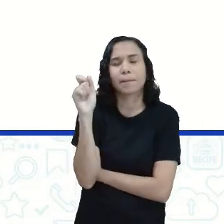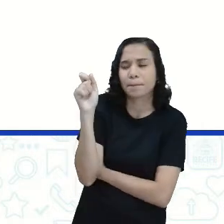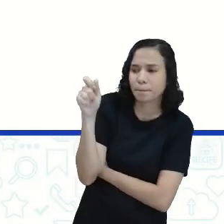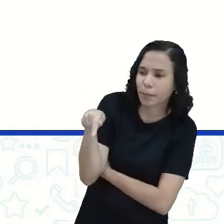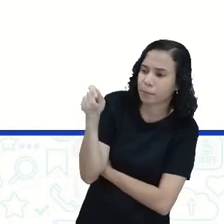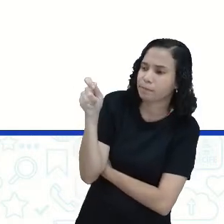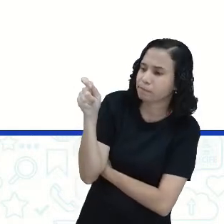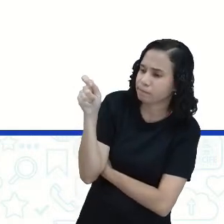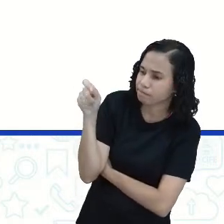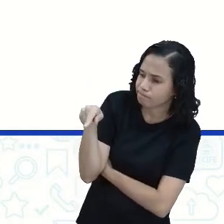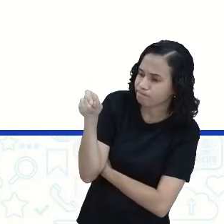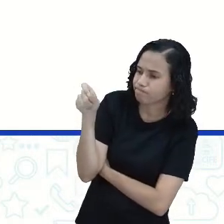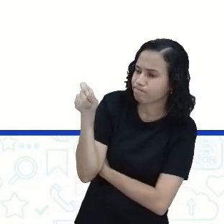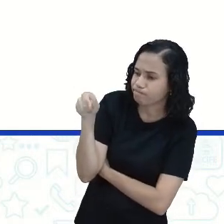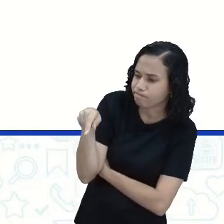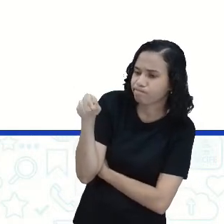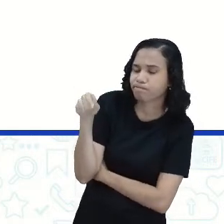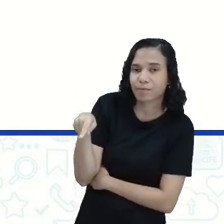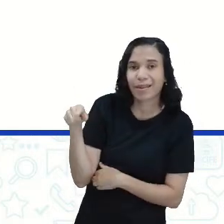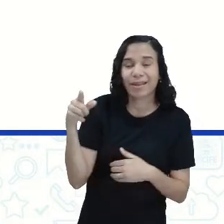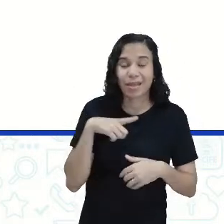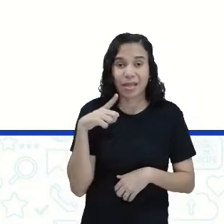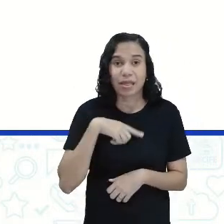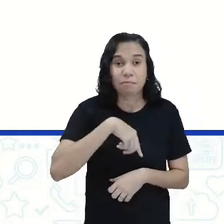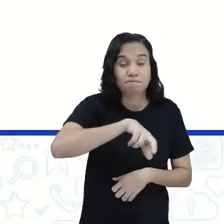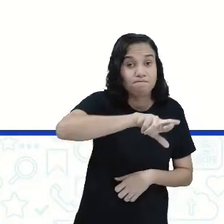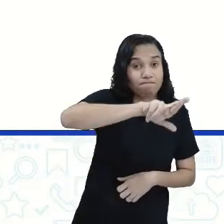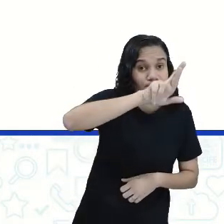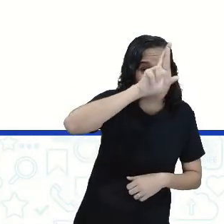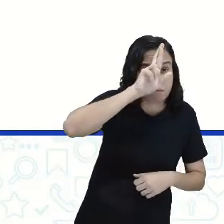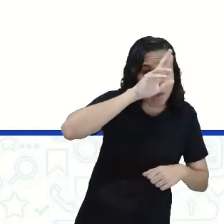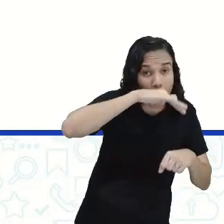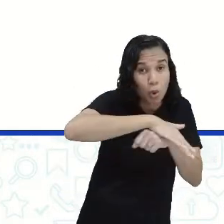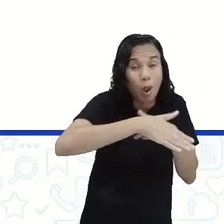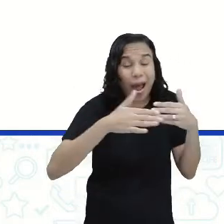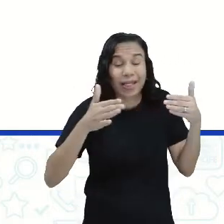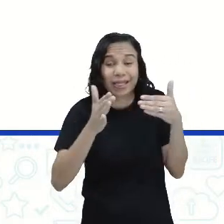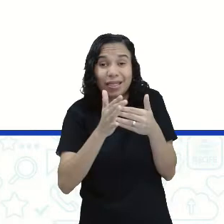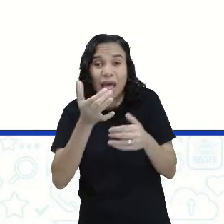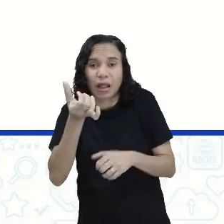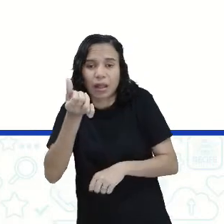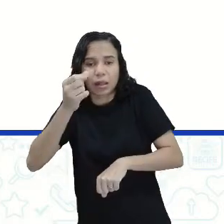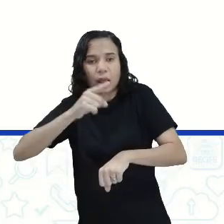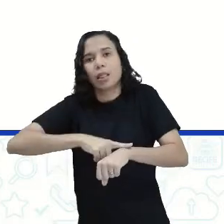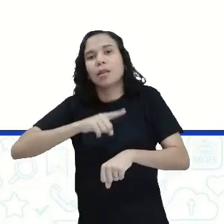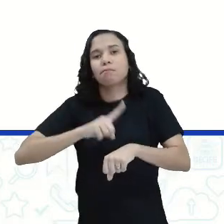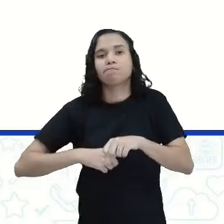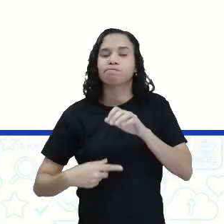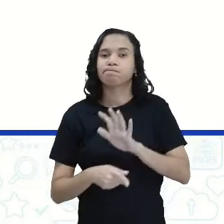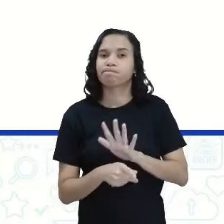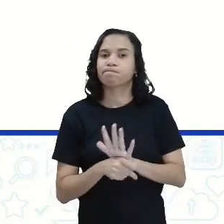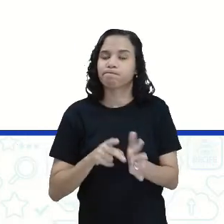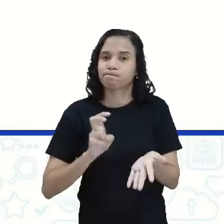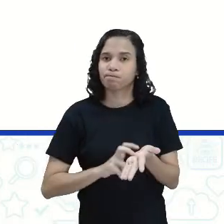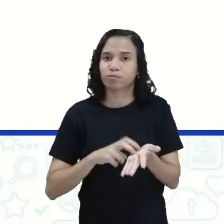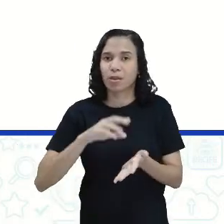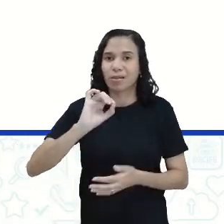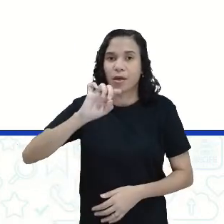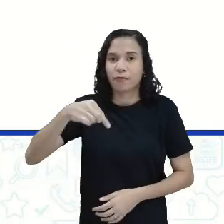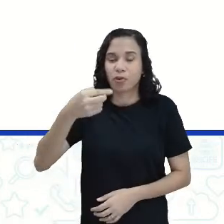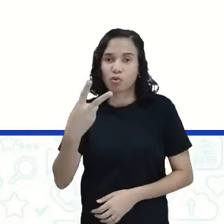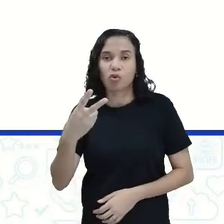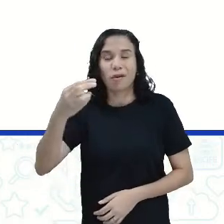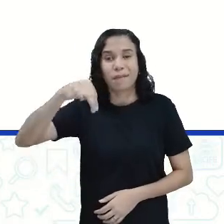ó, de meia-noite até as 6 da manhã, a cada 3 segundos, uma gota d'água. E essa gota d'água tem